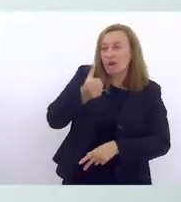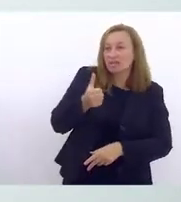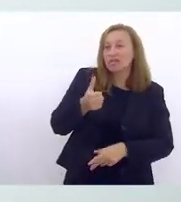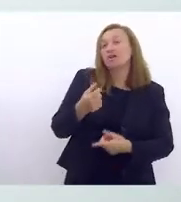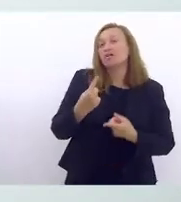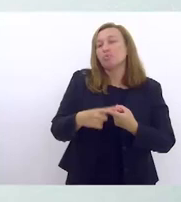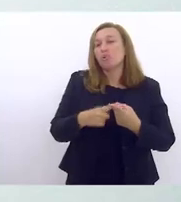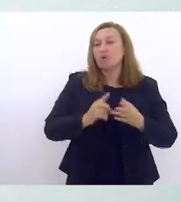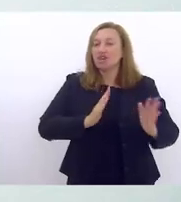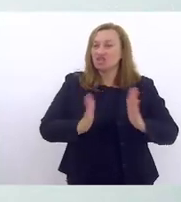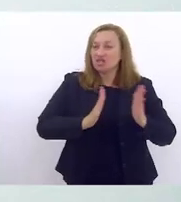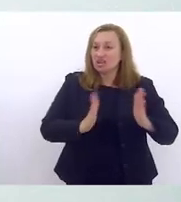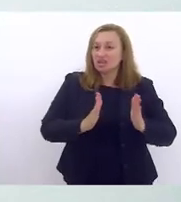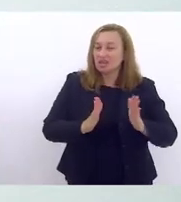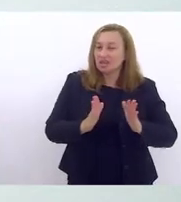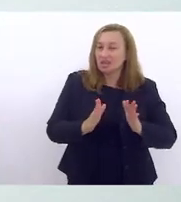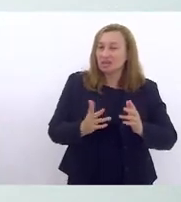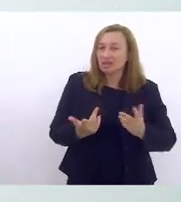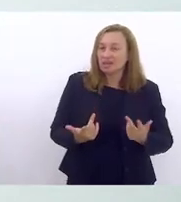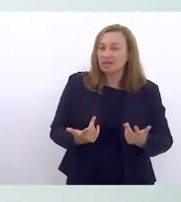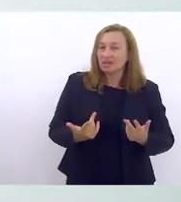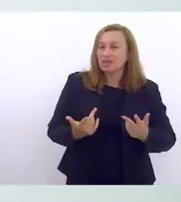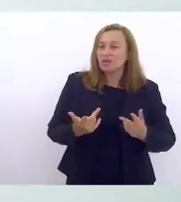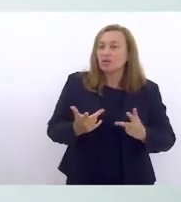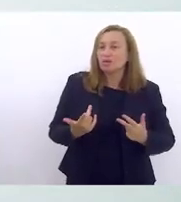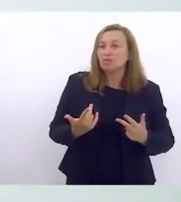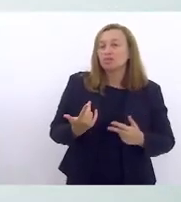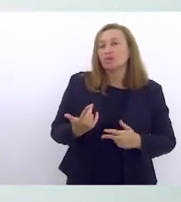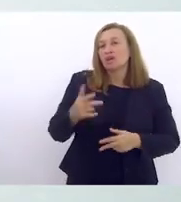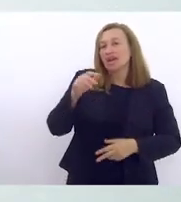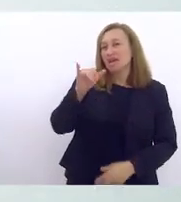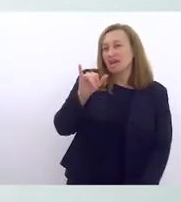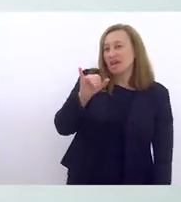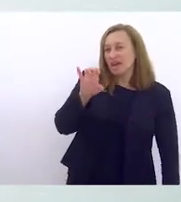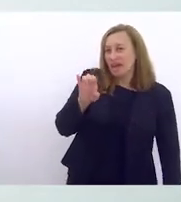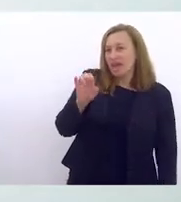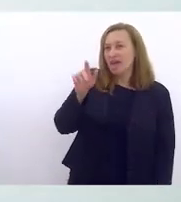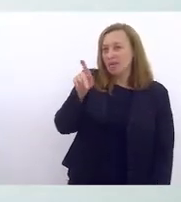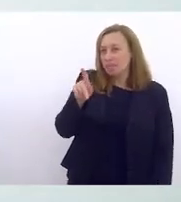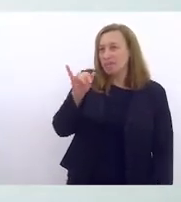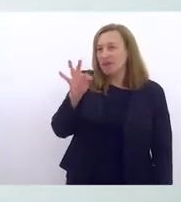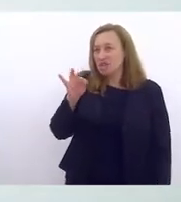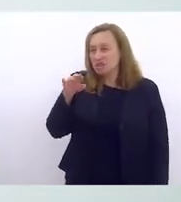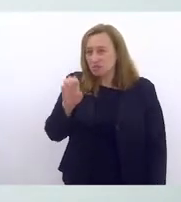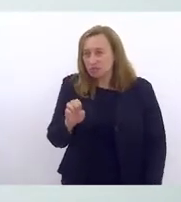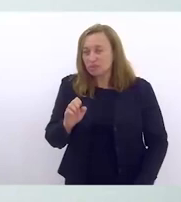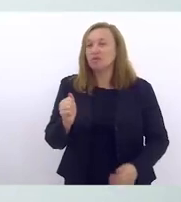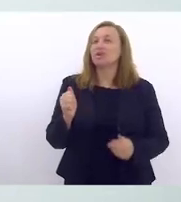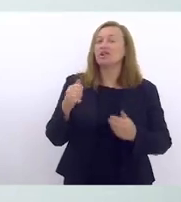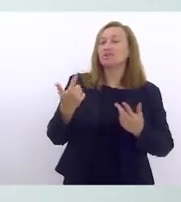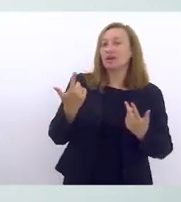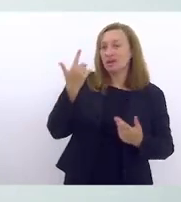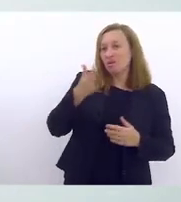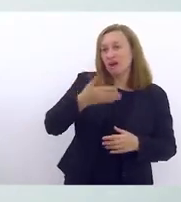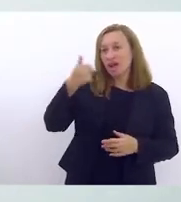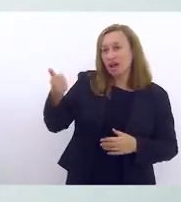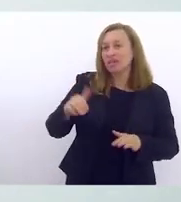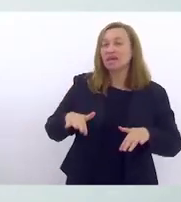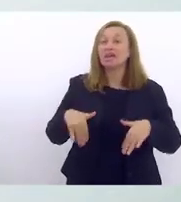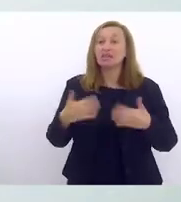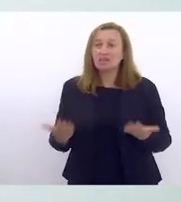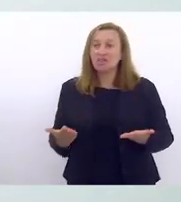tinha as cicatrizes das múltiplas episios, que se não fizesse episio, ia lacerar. Ou seja, em resumo, faz